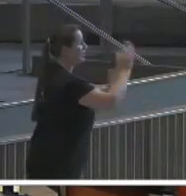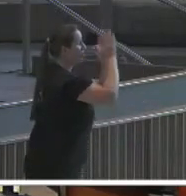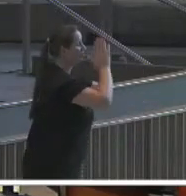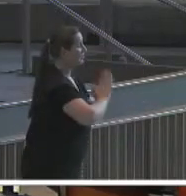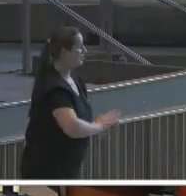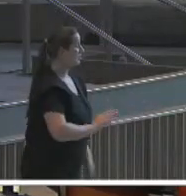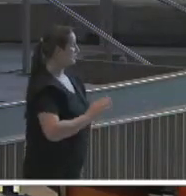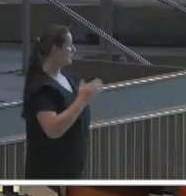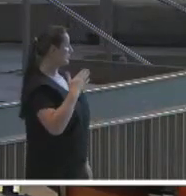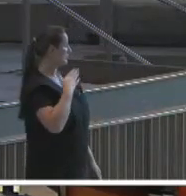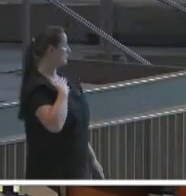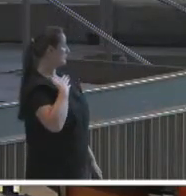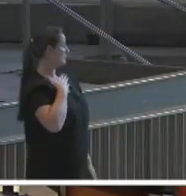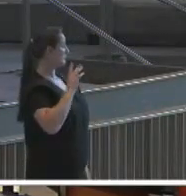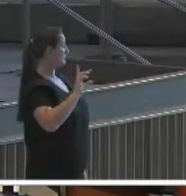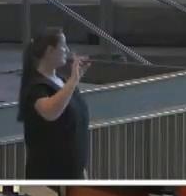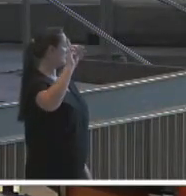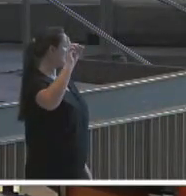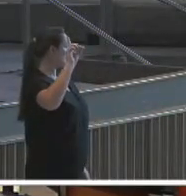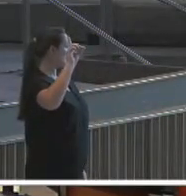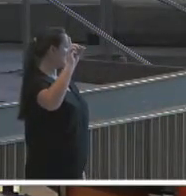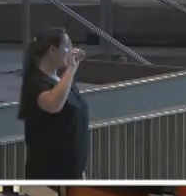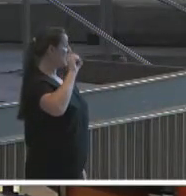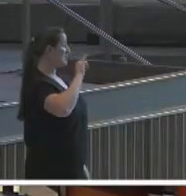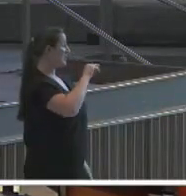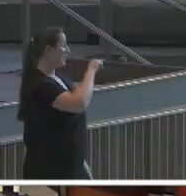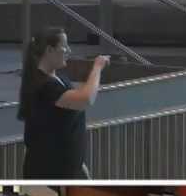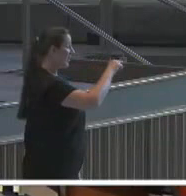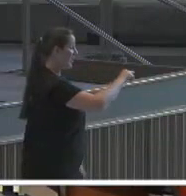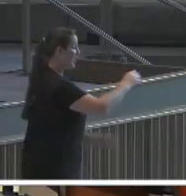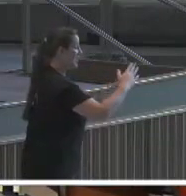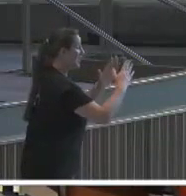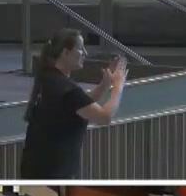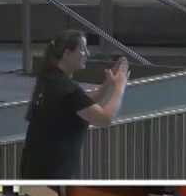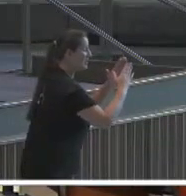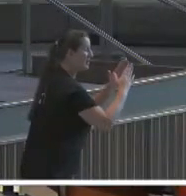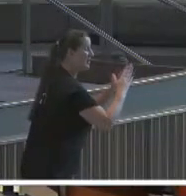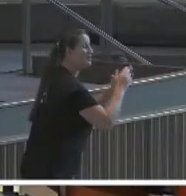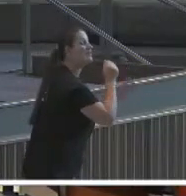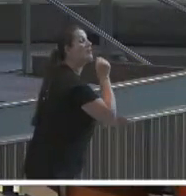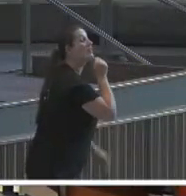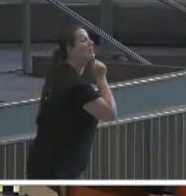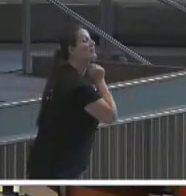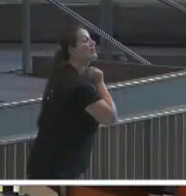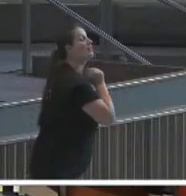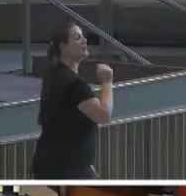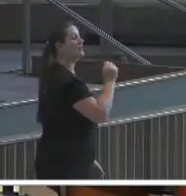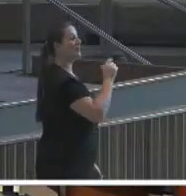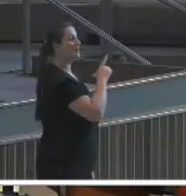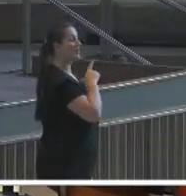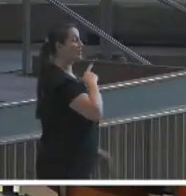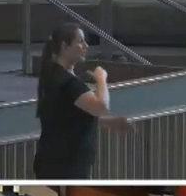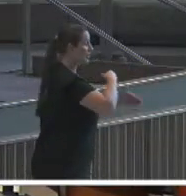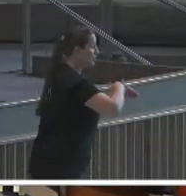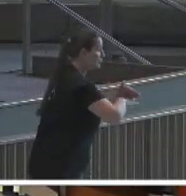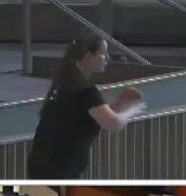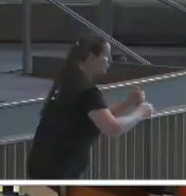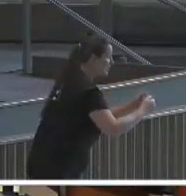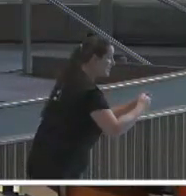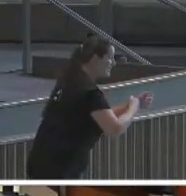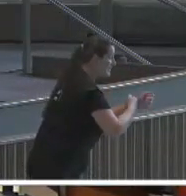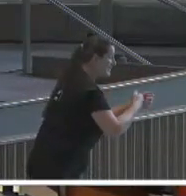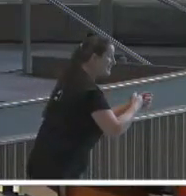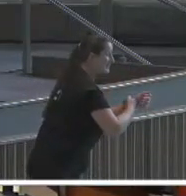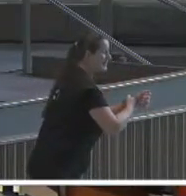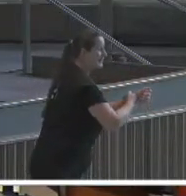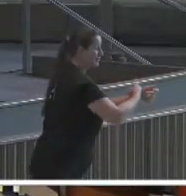Deus, se lá na tenda de Acã estavam guardados e escondidos os frutos